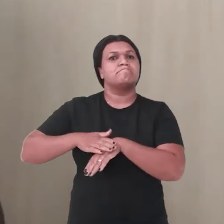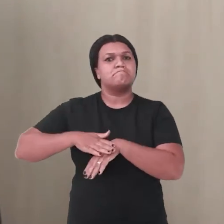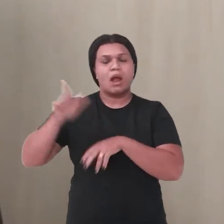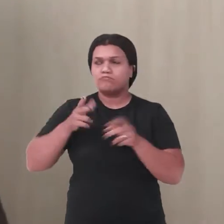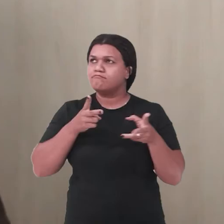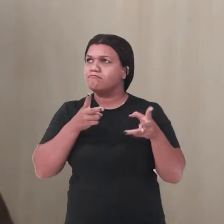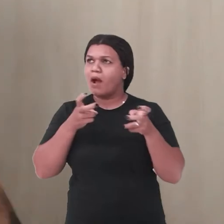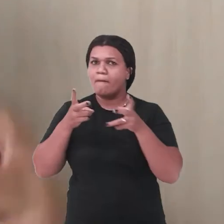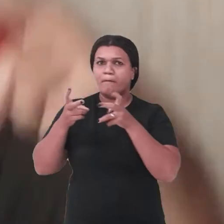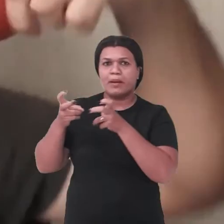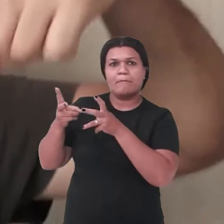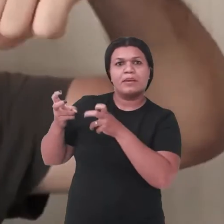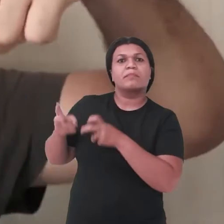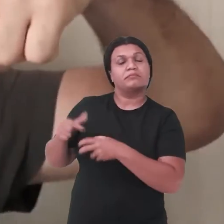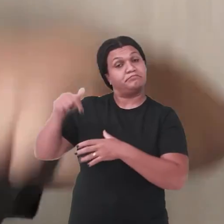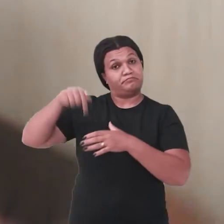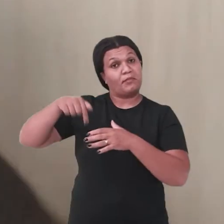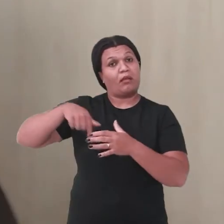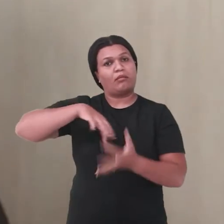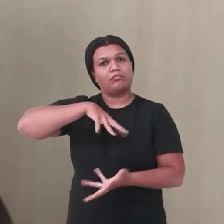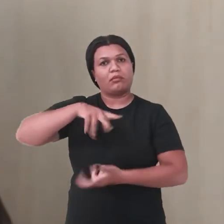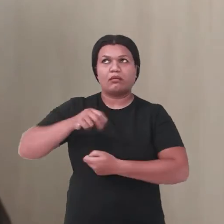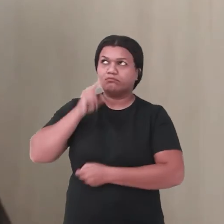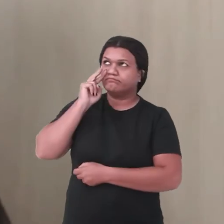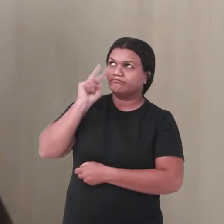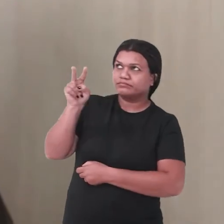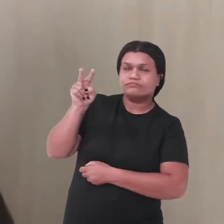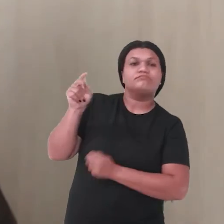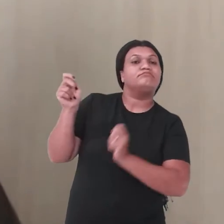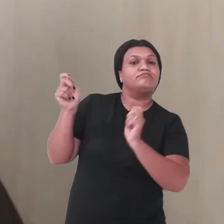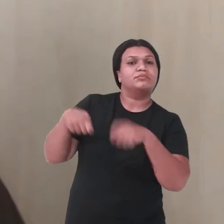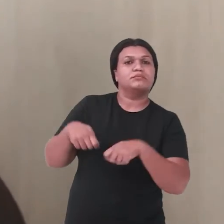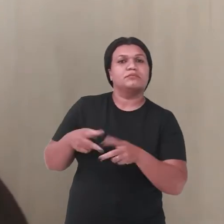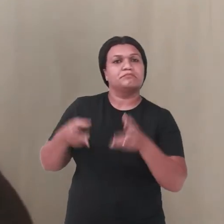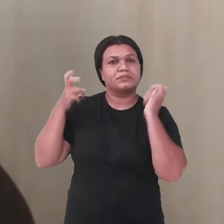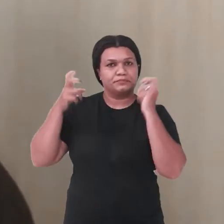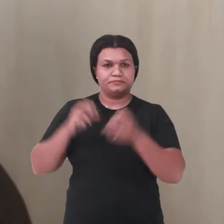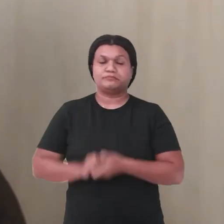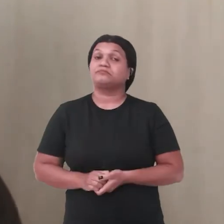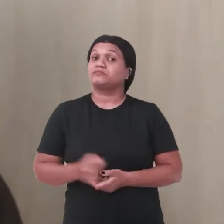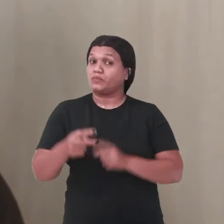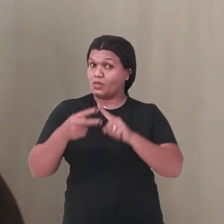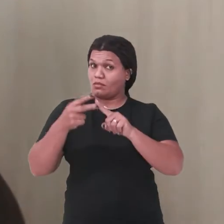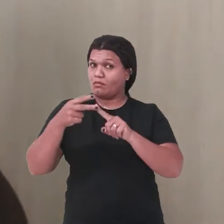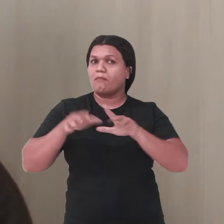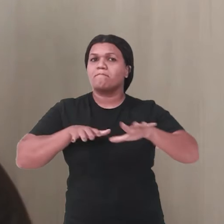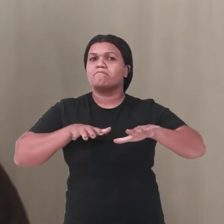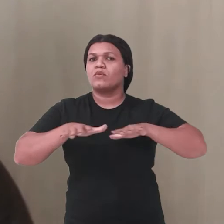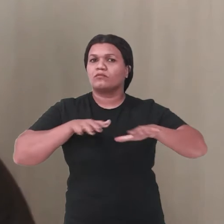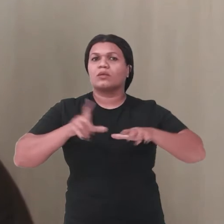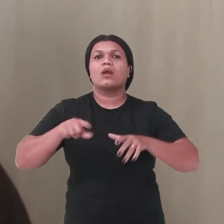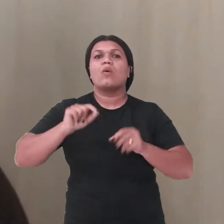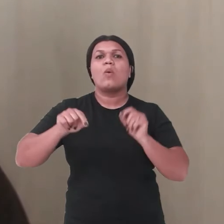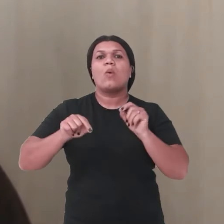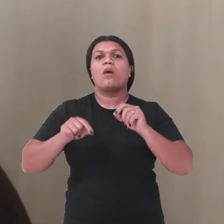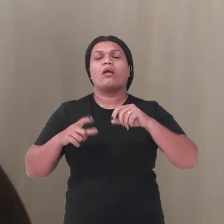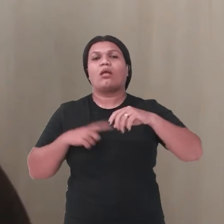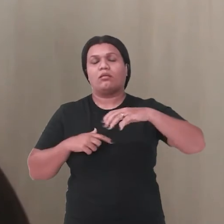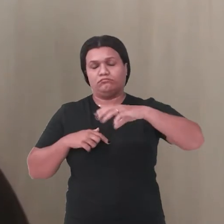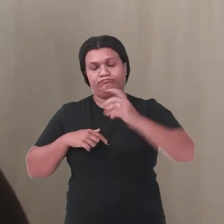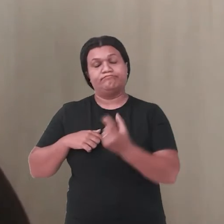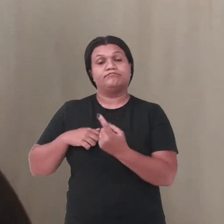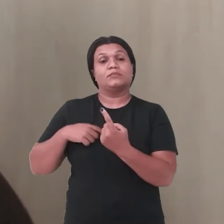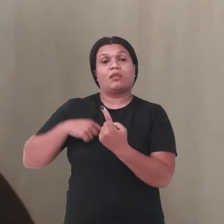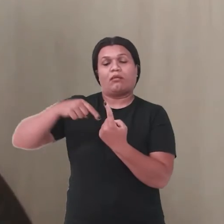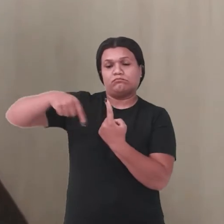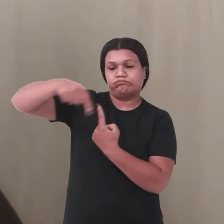são mais perceptíveis aqui no nosso planeta. Esses 2 movimentos é o movimento de rotação